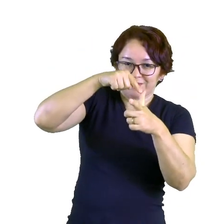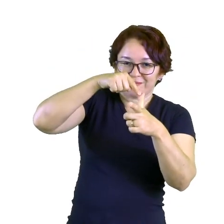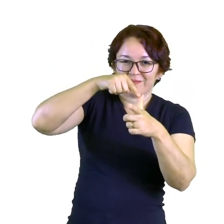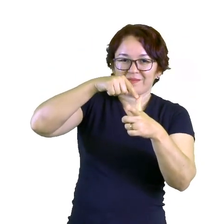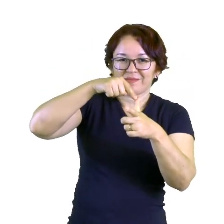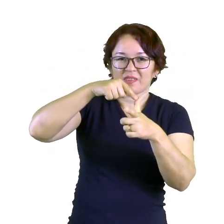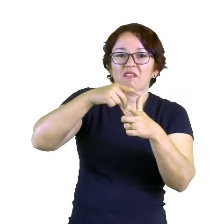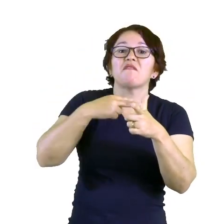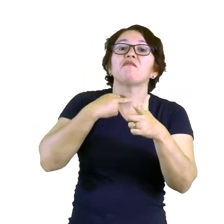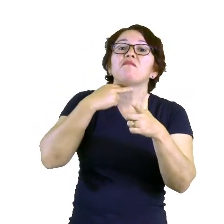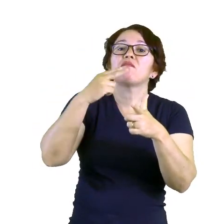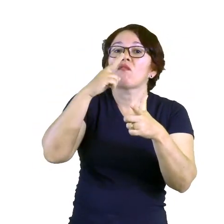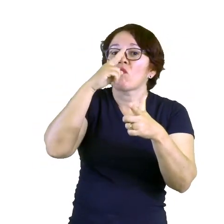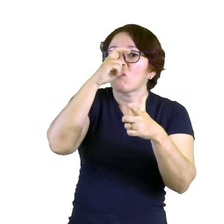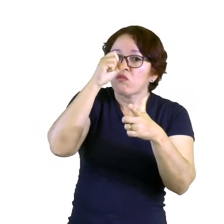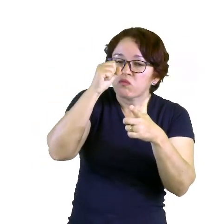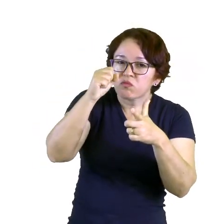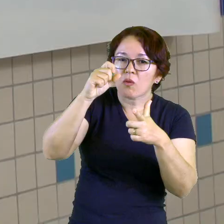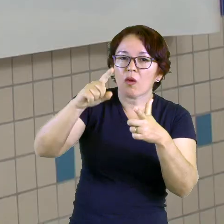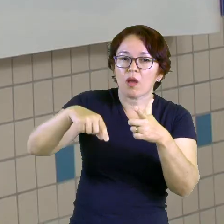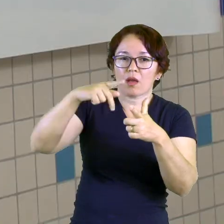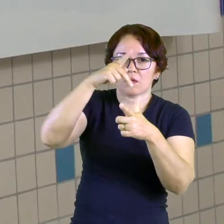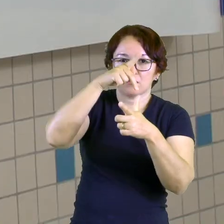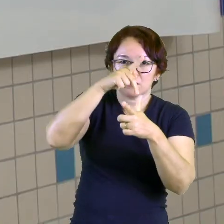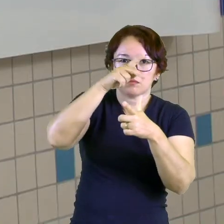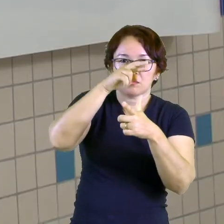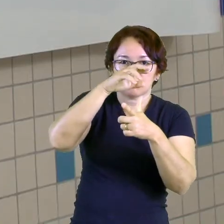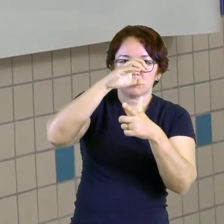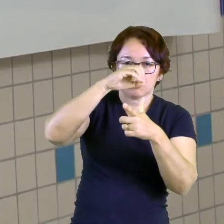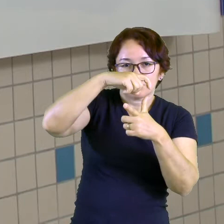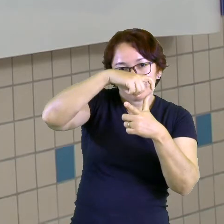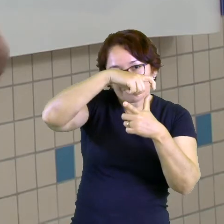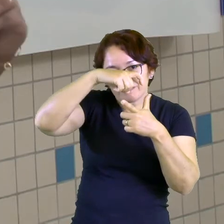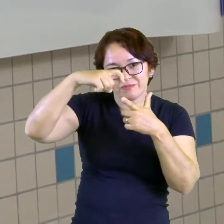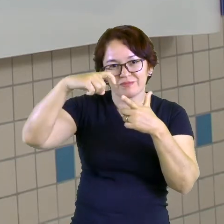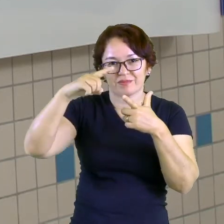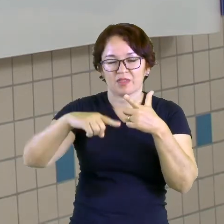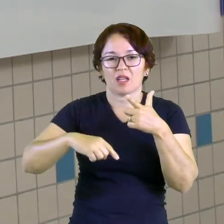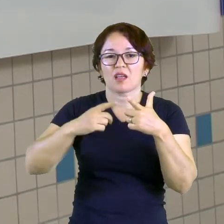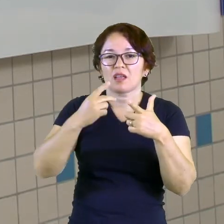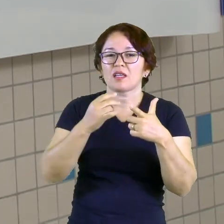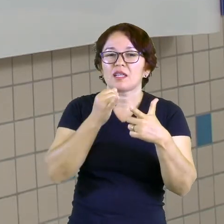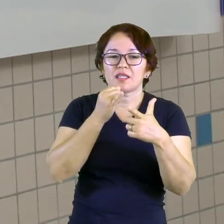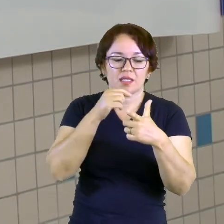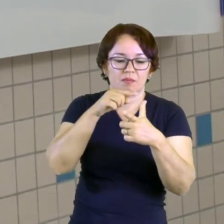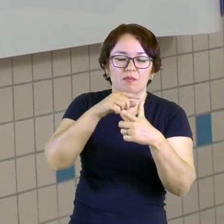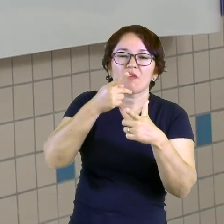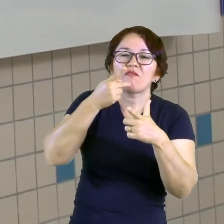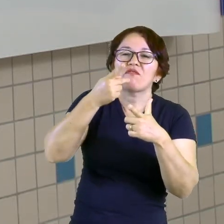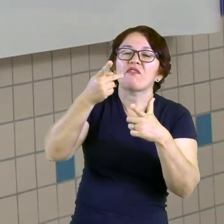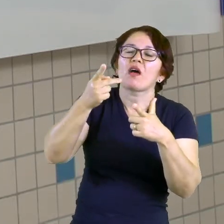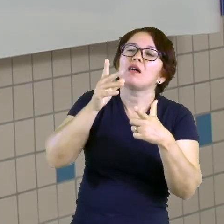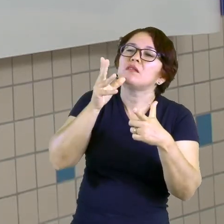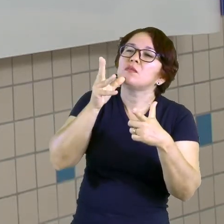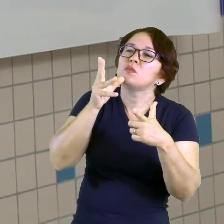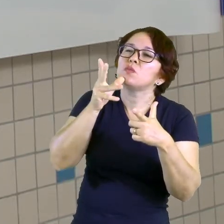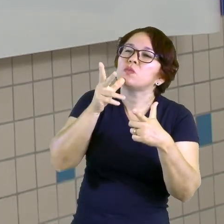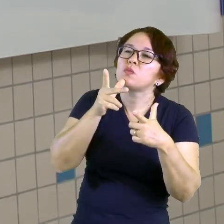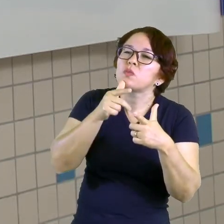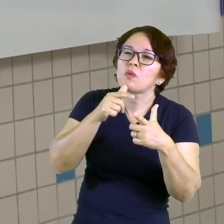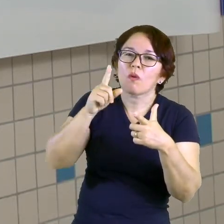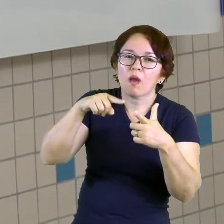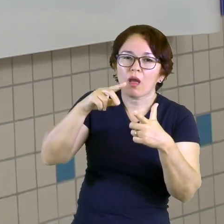sílaba, tônica é aquela que eu me prolongo quando eu estou falando, ela é